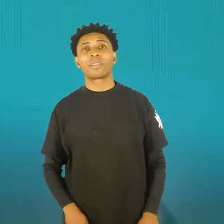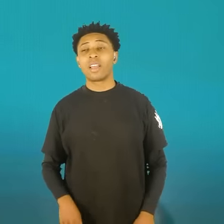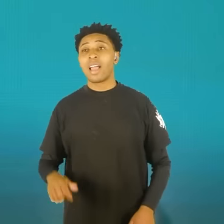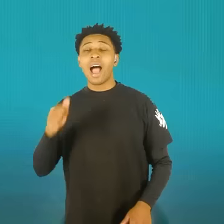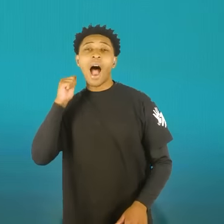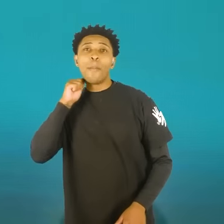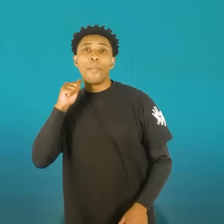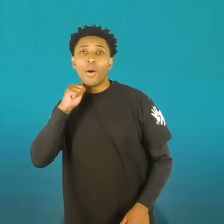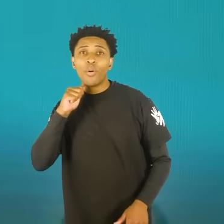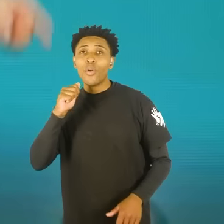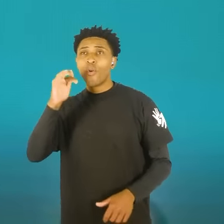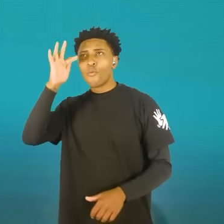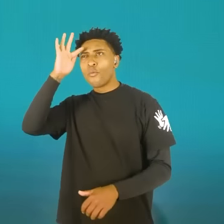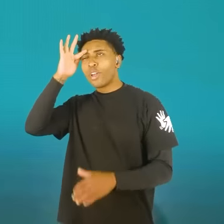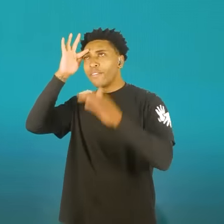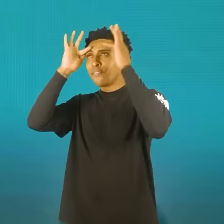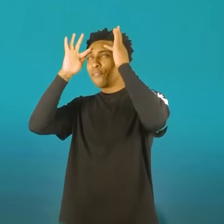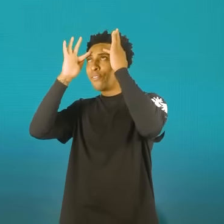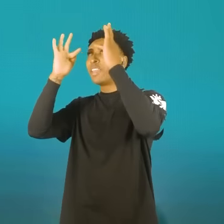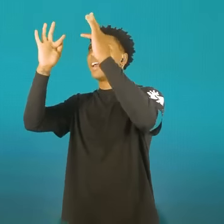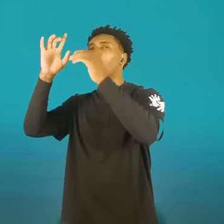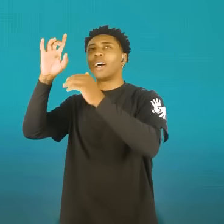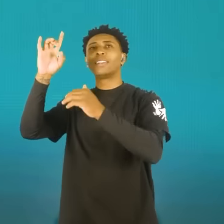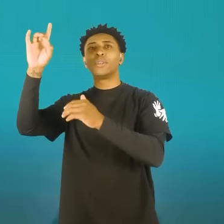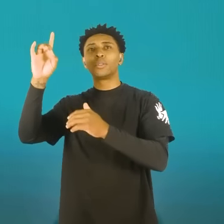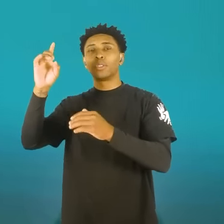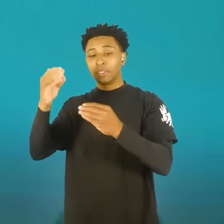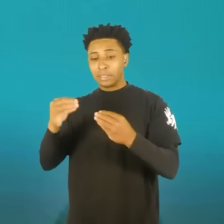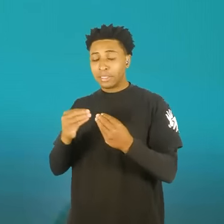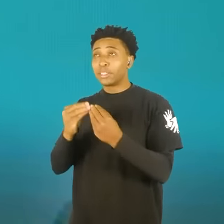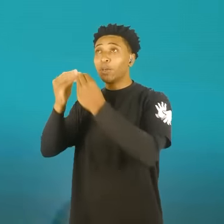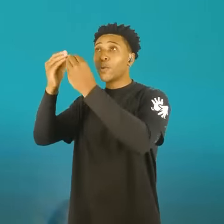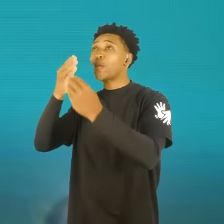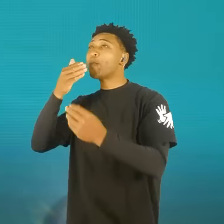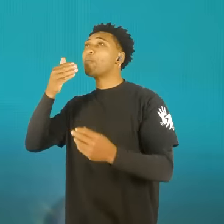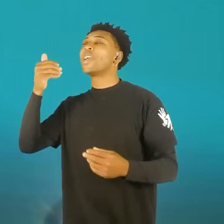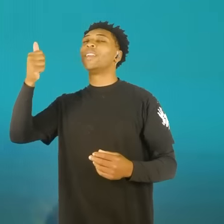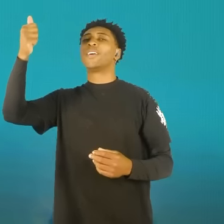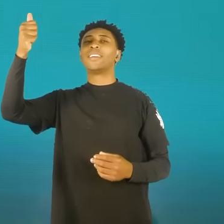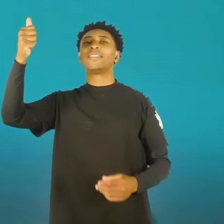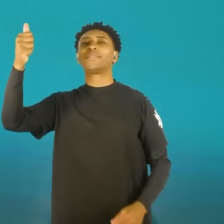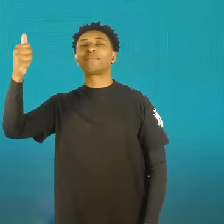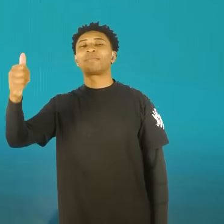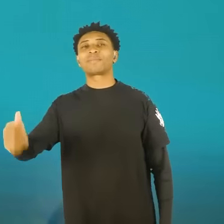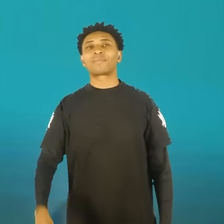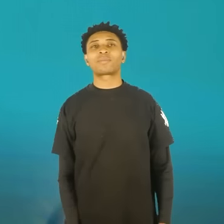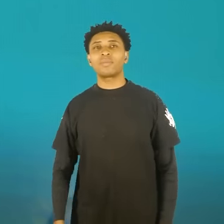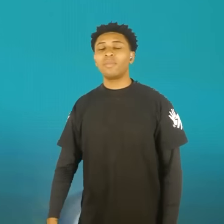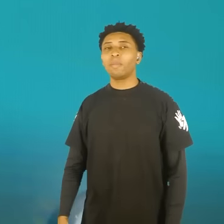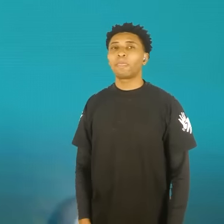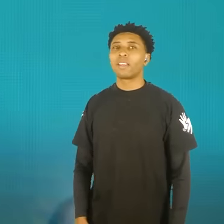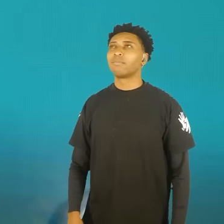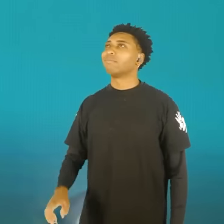Ele foi um homem que foi morto porque ele entregou o melhor ao Senhor. E eu prefiro ser morto por entregar o melhor ao Senhor do que ser um